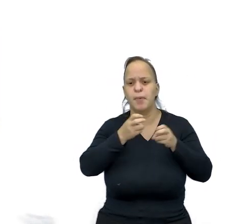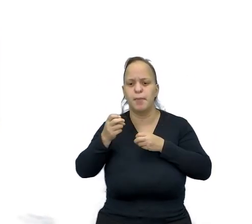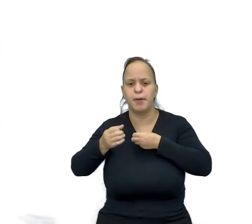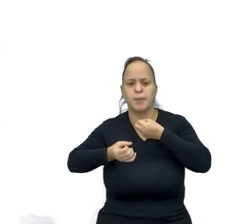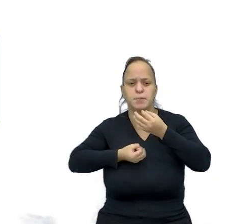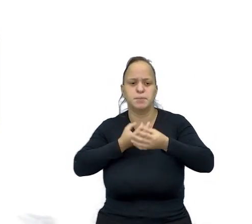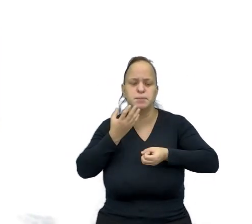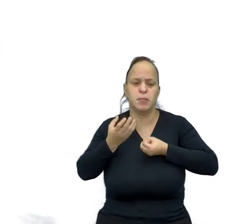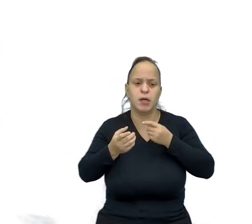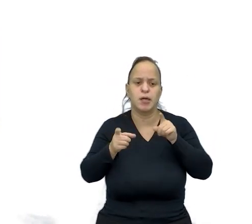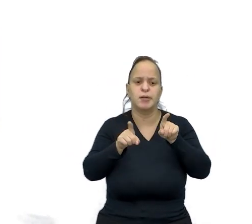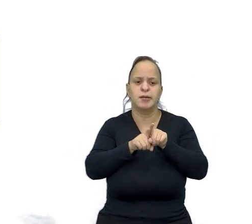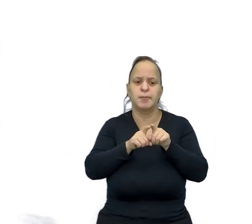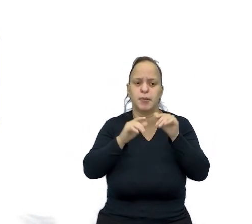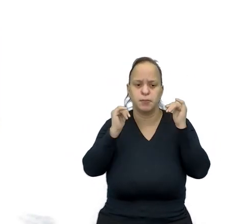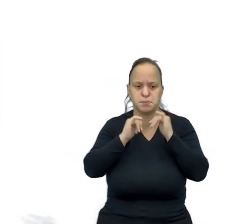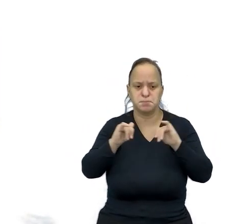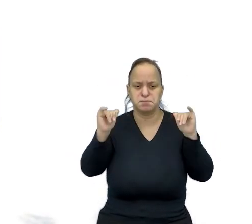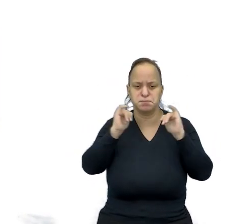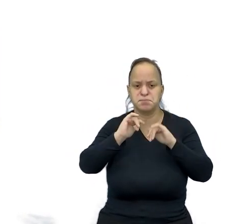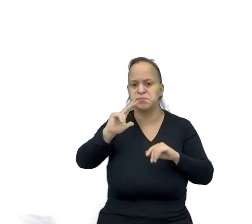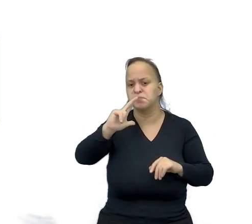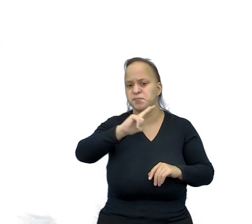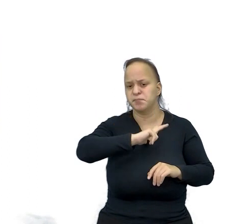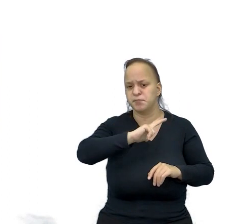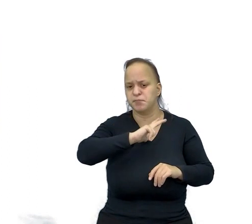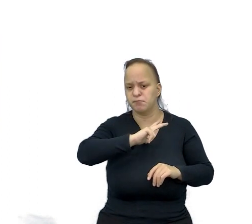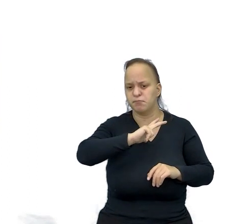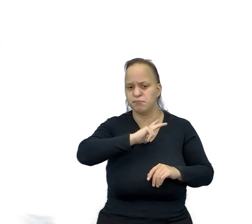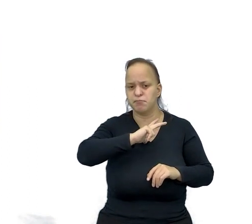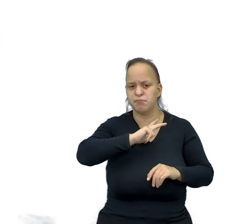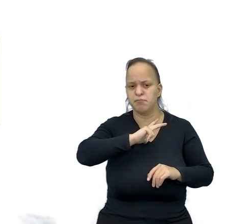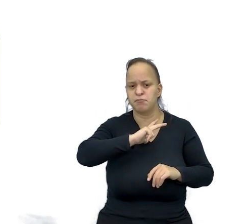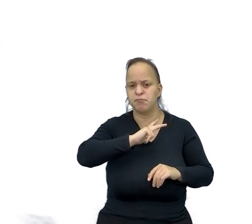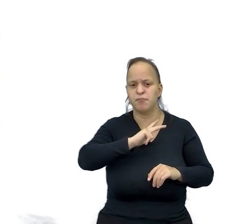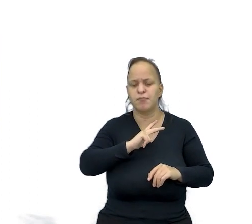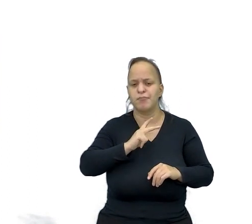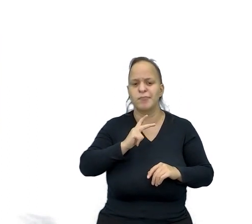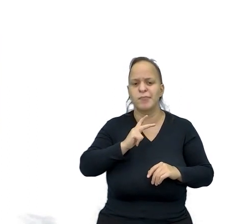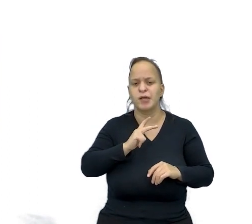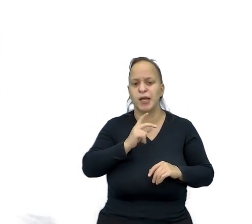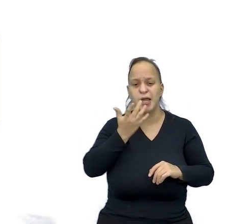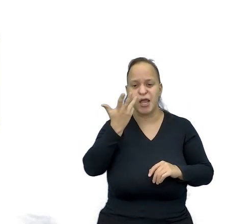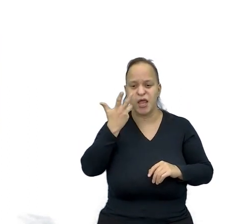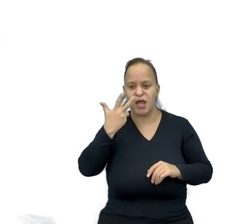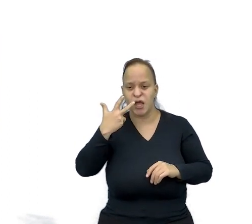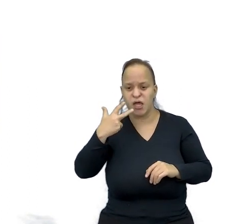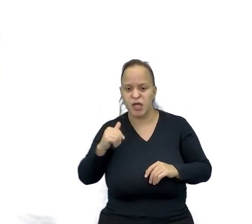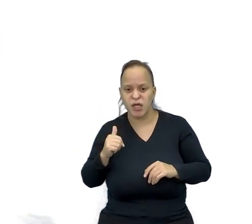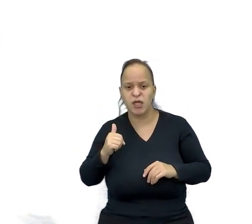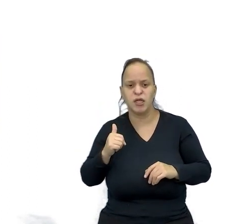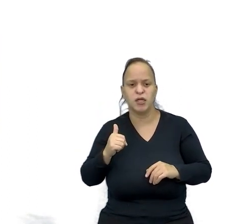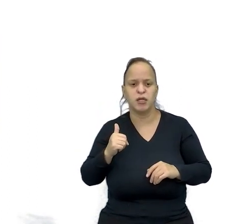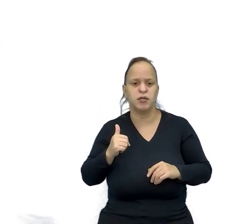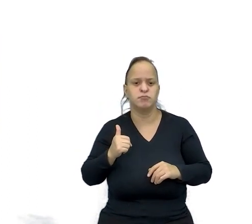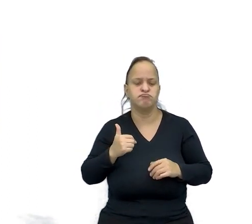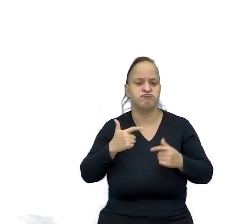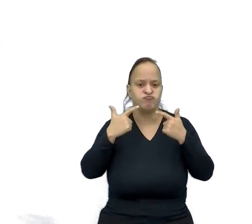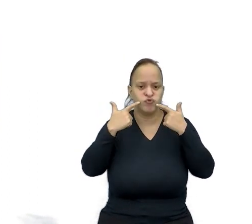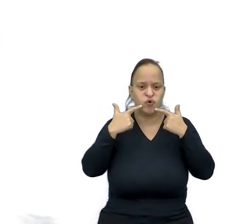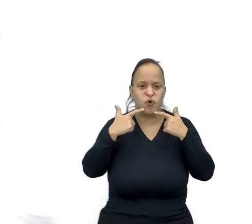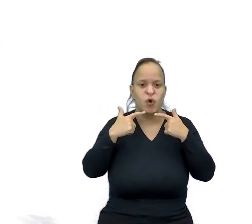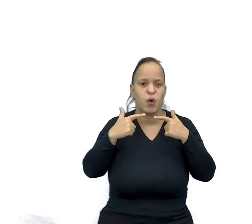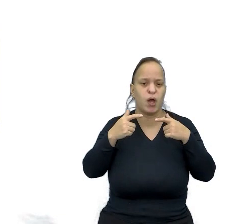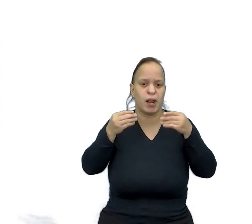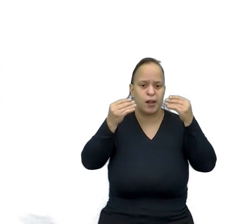de relato pessoal. Que tal expressarmos o tema infância em uma linguagem não verbal? Então, aqui ele faz uma proposta para